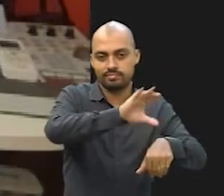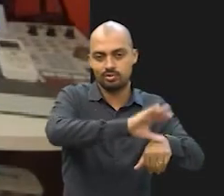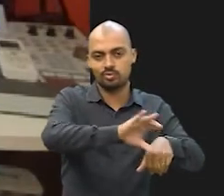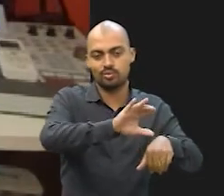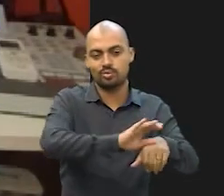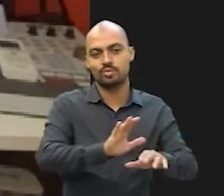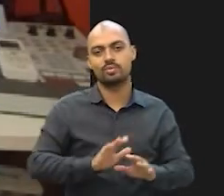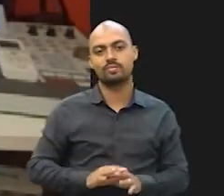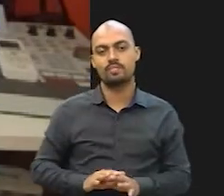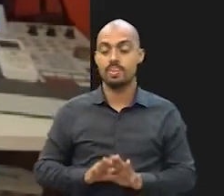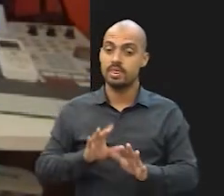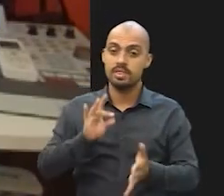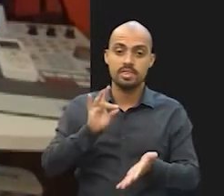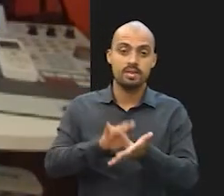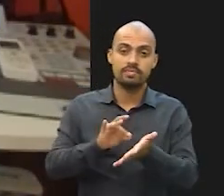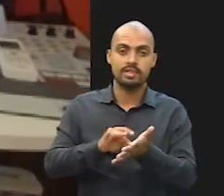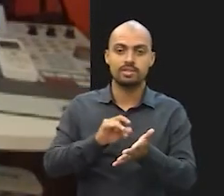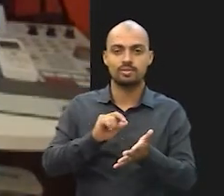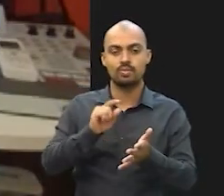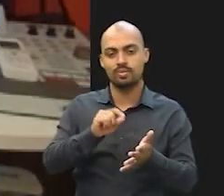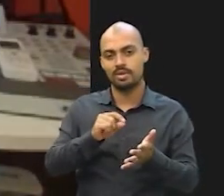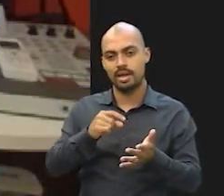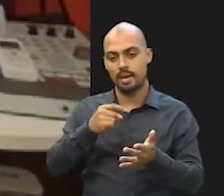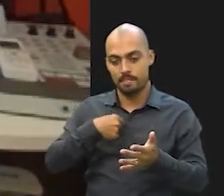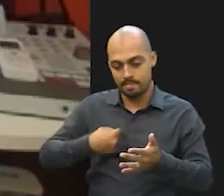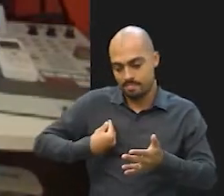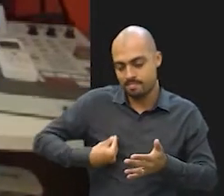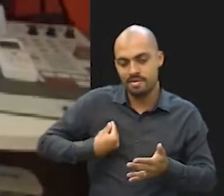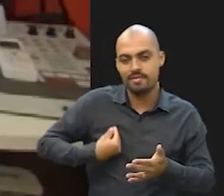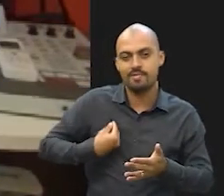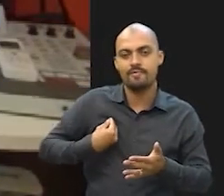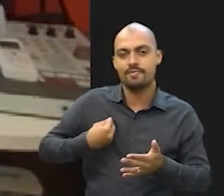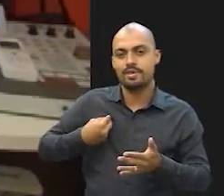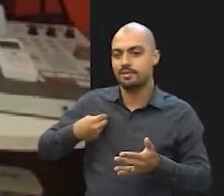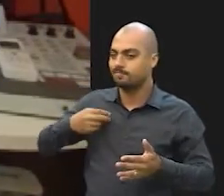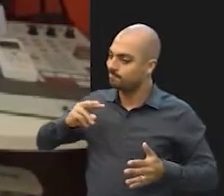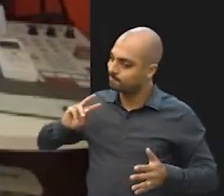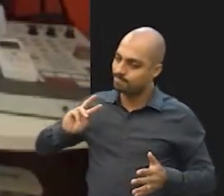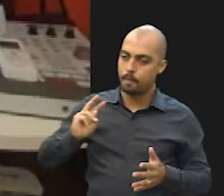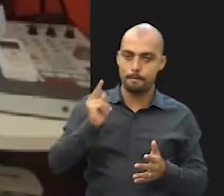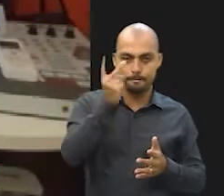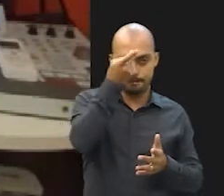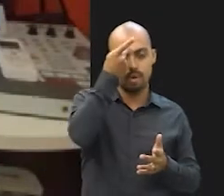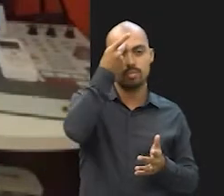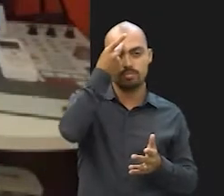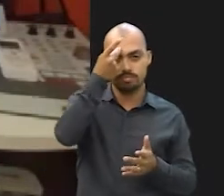E, na verdade, foi um fato transformador para minha vida, para minha carreira como um todo, que eu sempre,